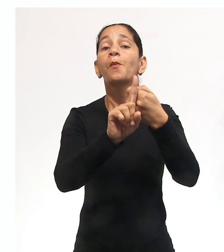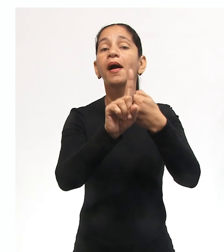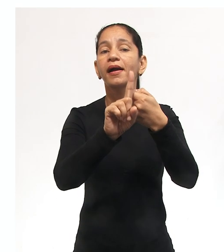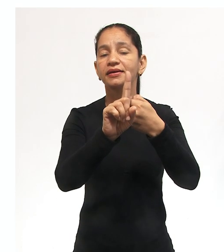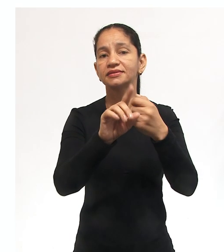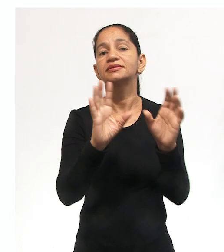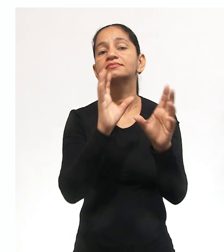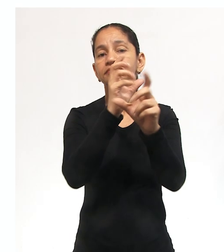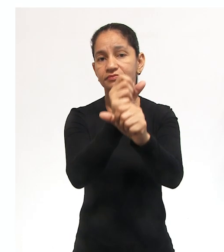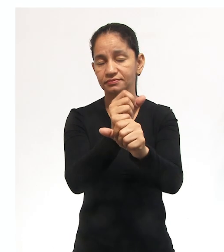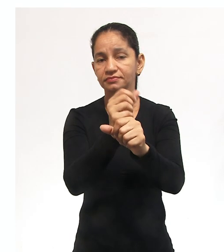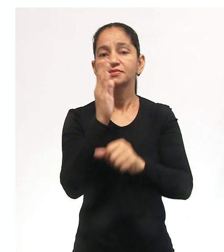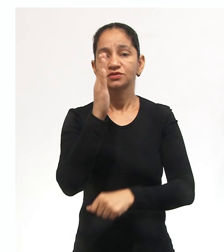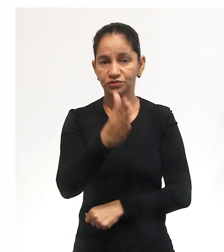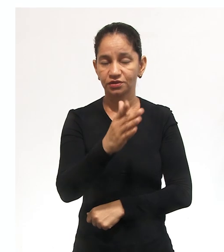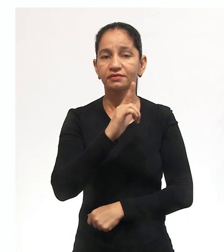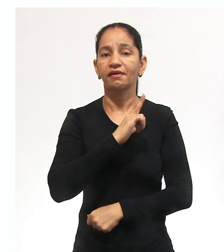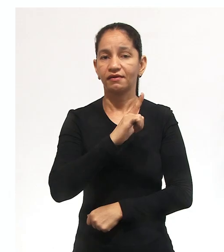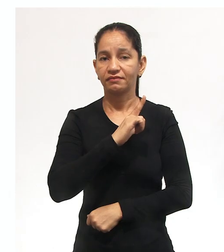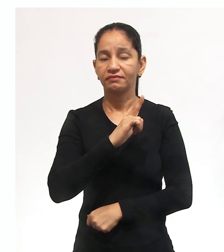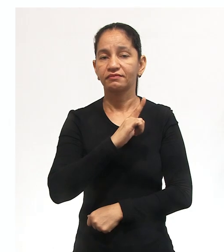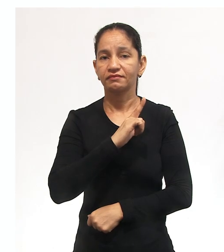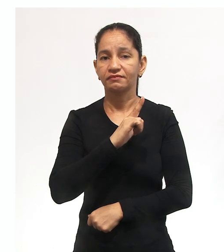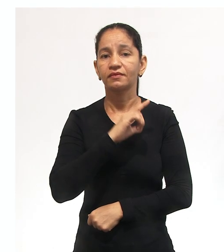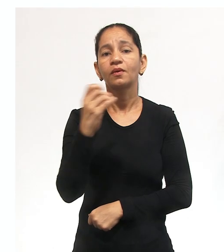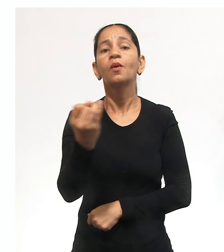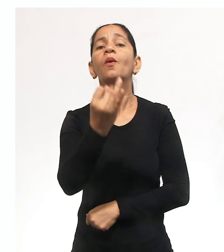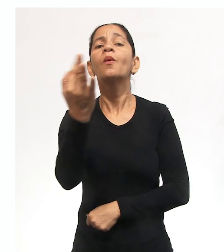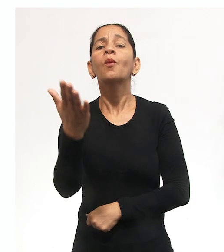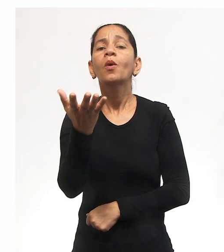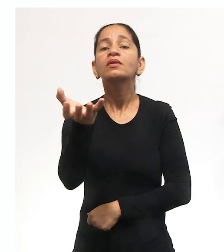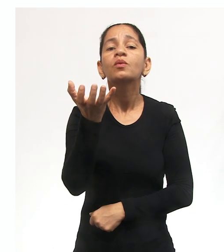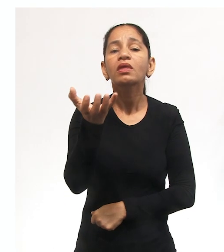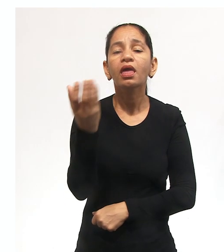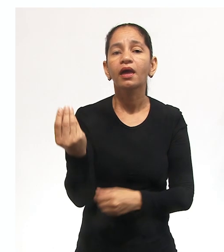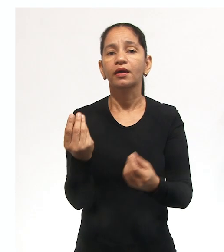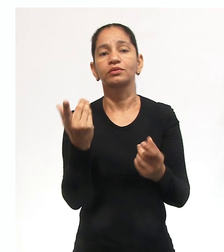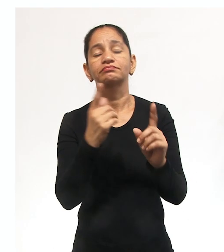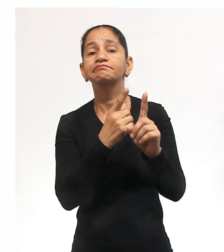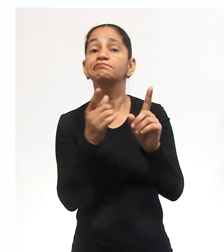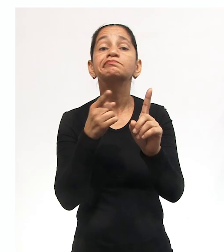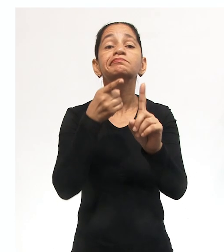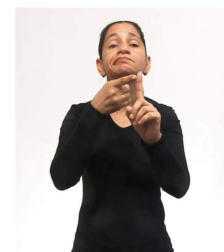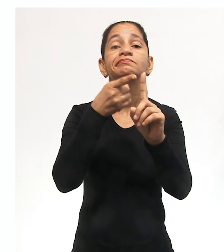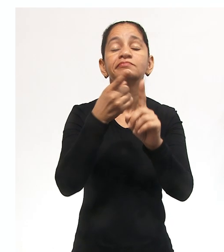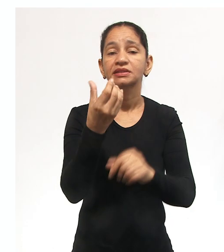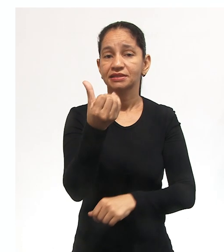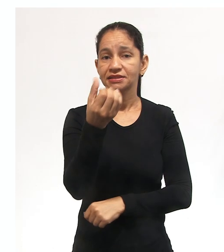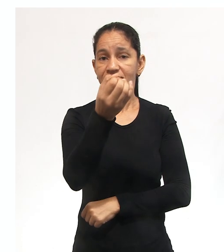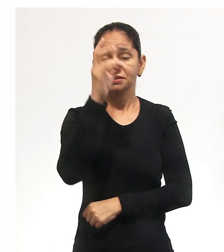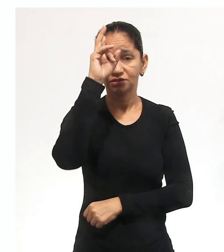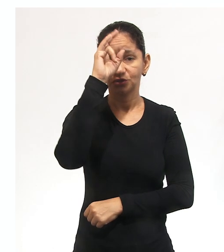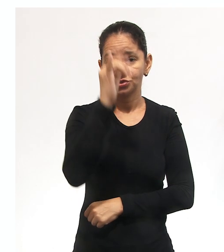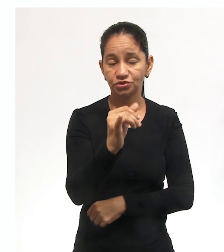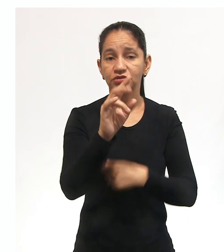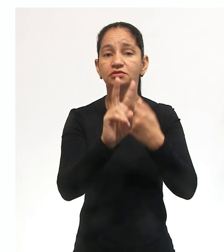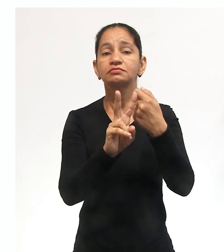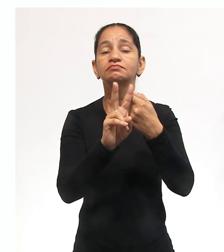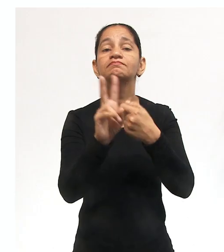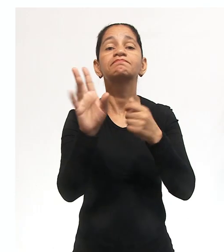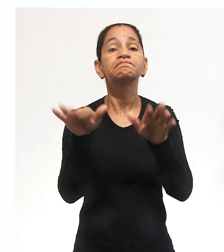mês. A gente vai ter aqui o quanto eu quero, né? Eu quero que seja em 60